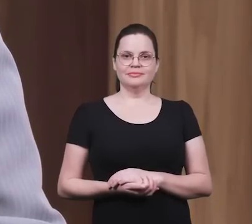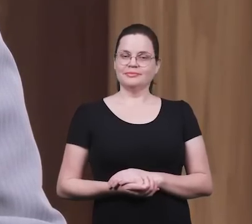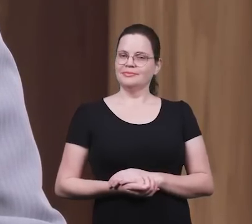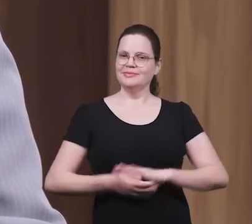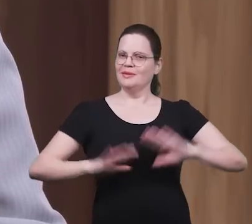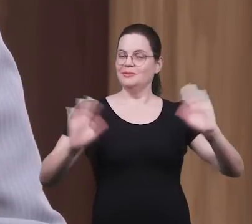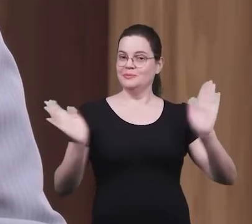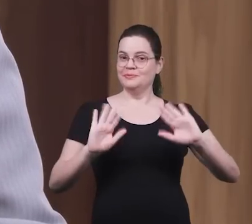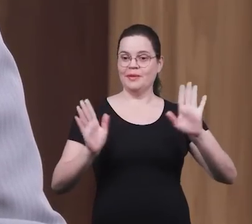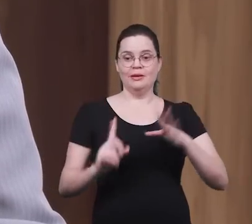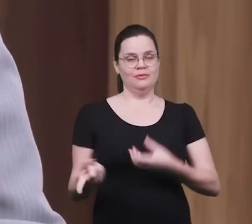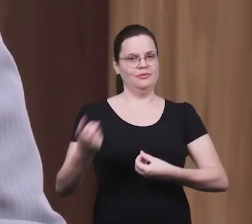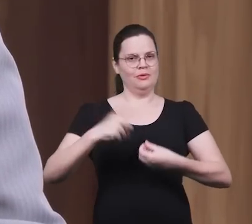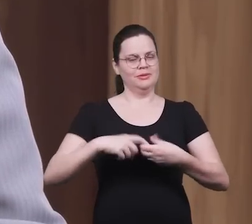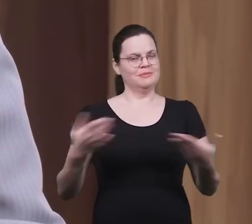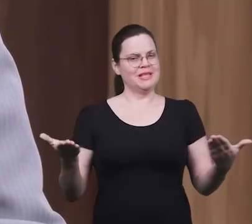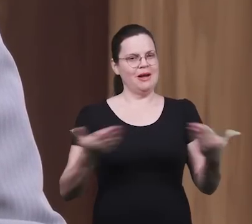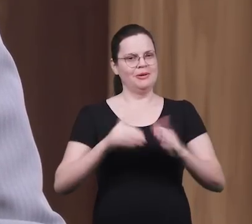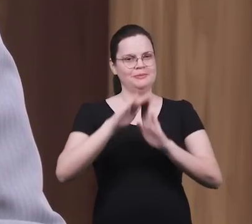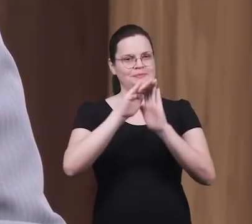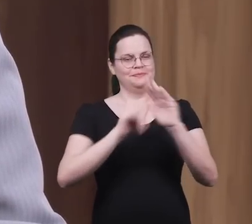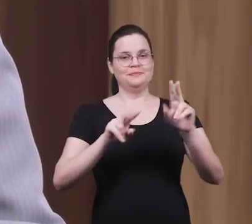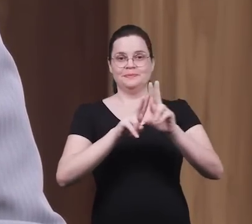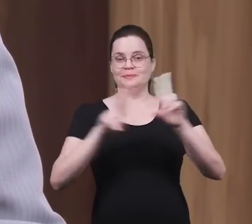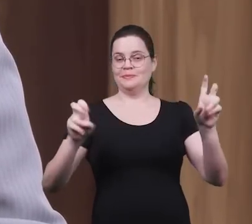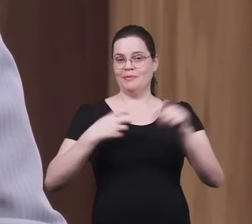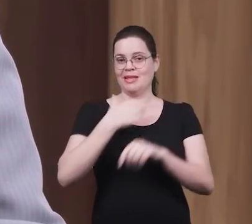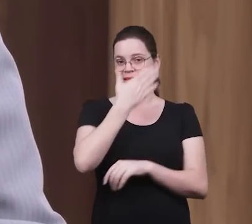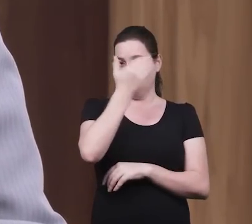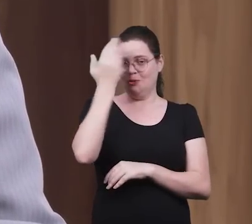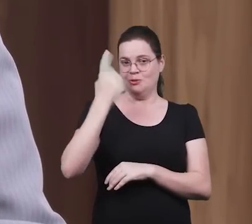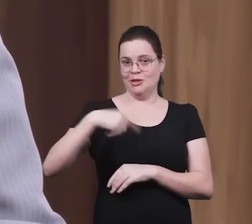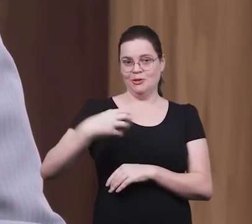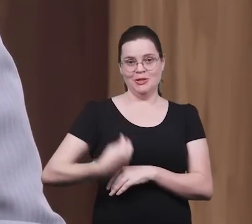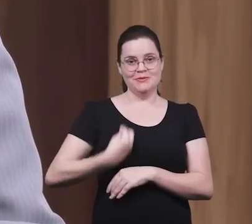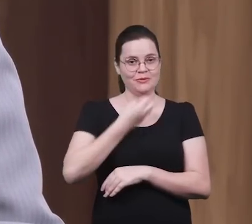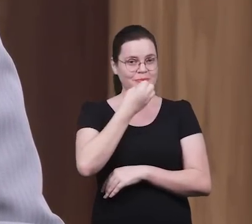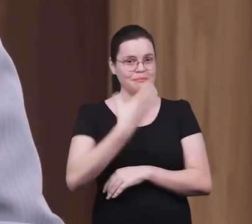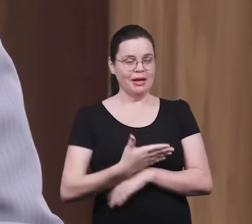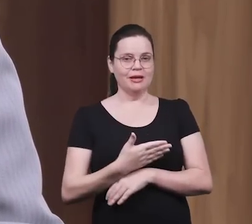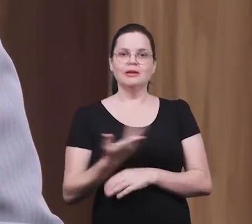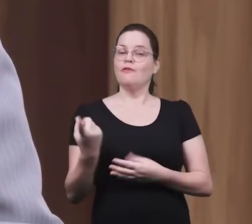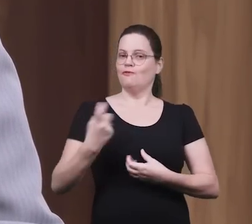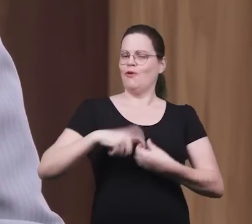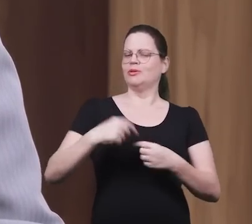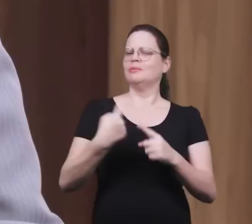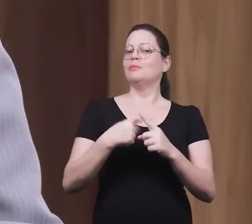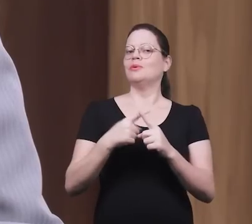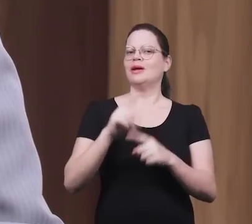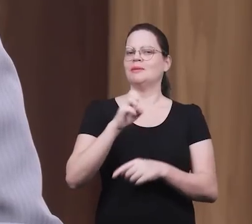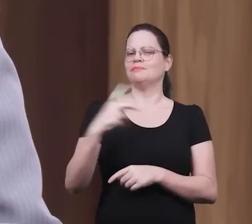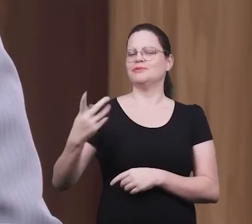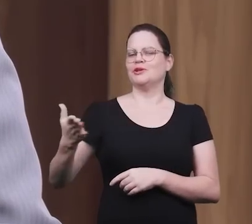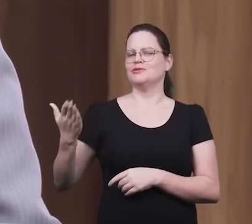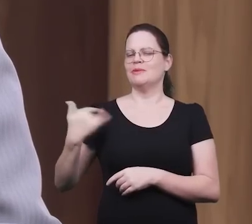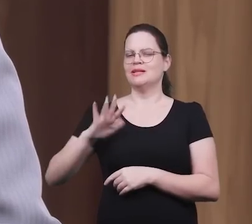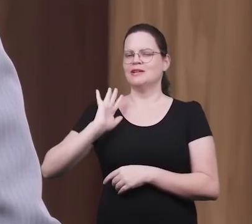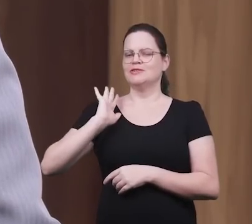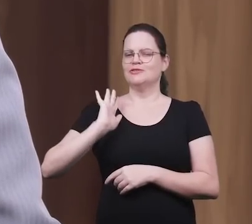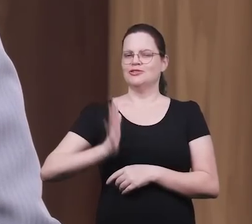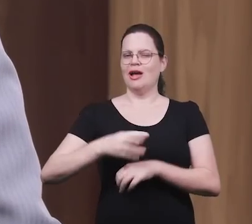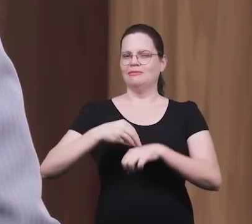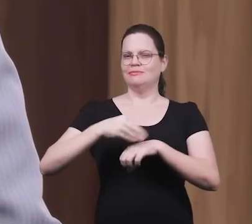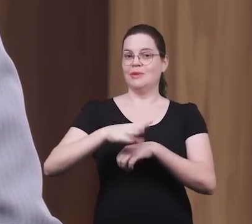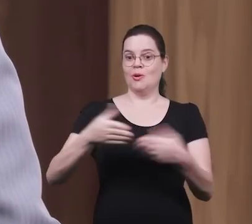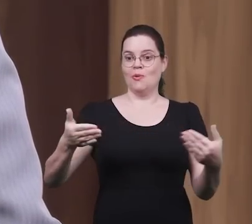Estamos de volta, programa Sabedoria para Viver Bem. De volta porque no episódio anterior nós anunciamos que este